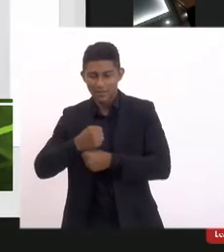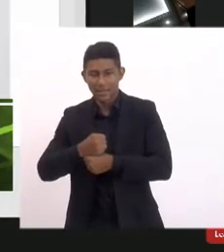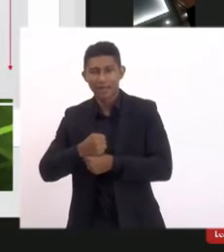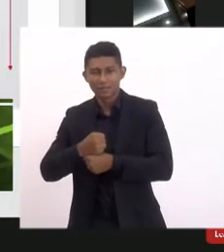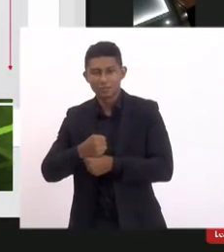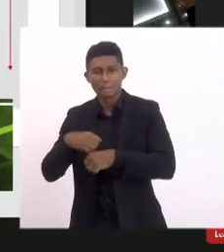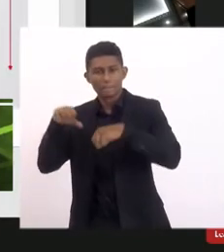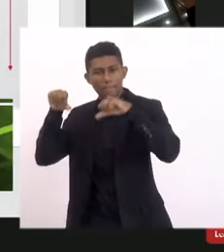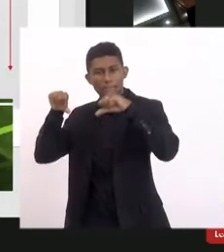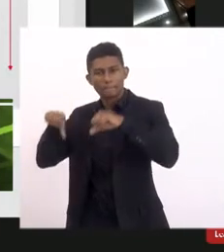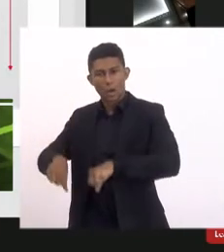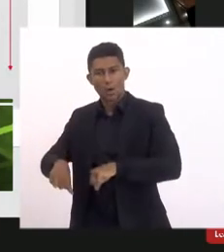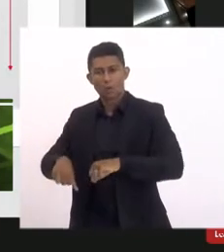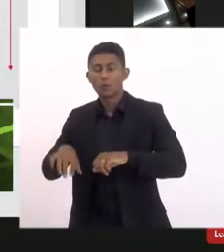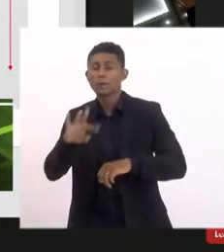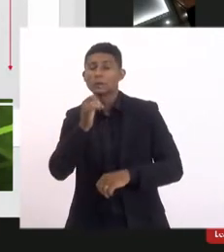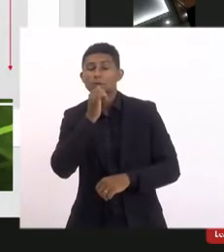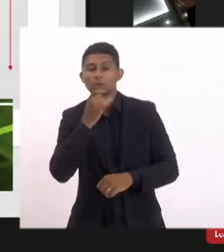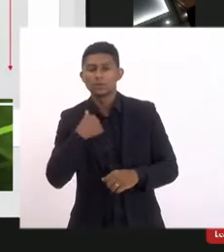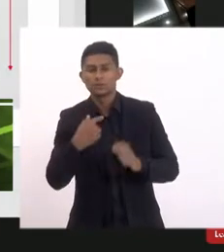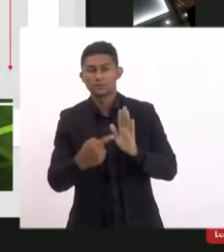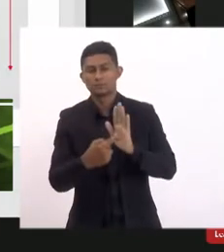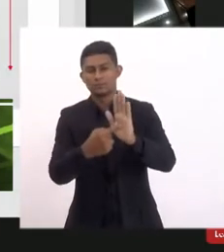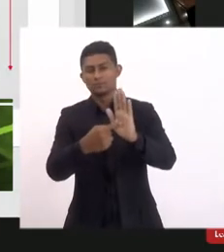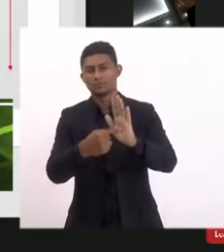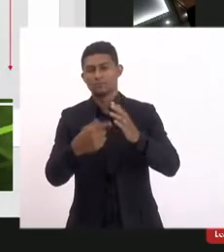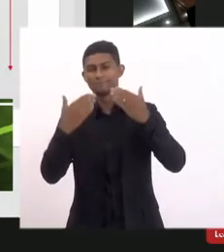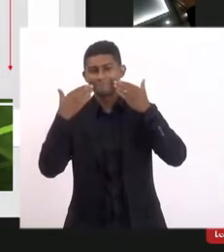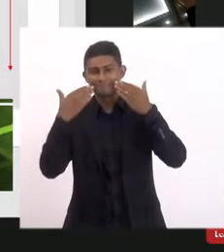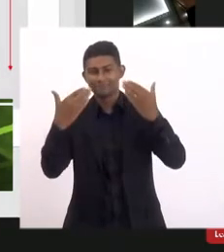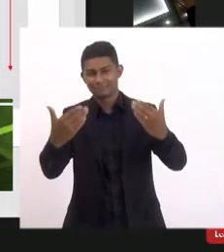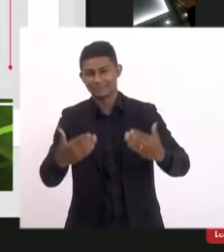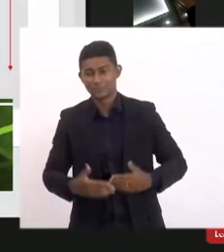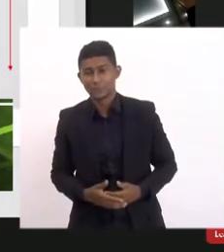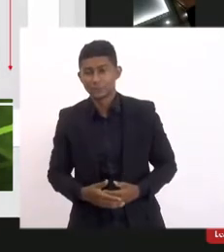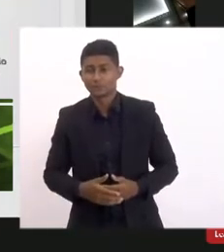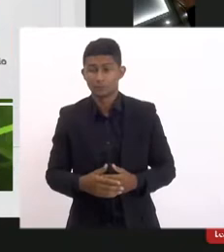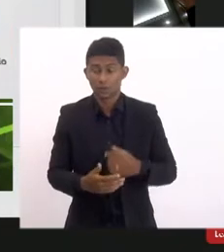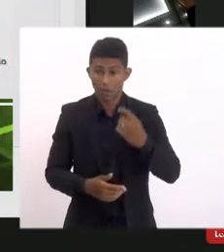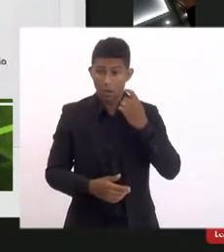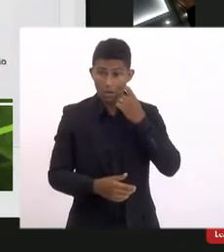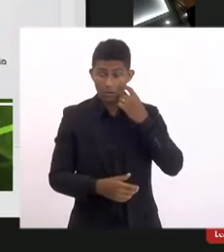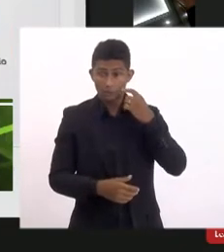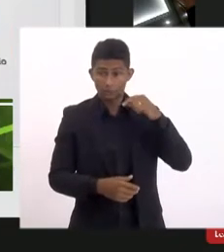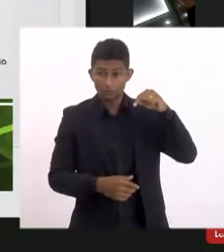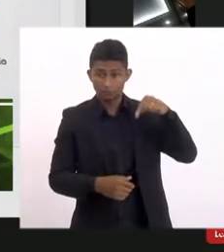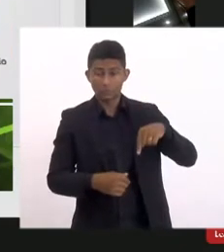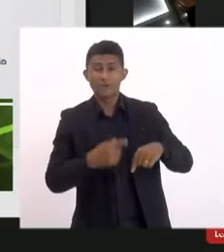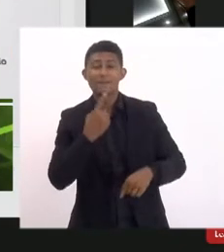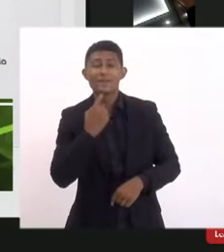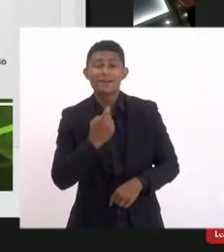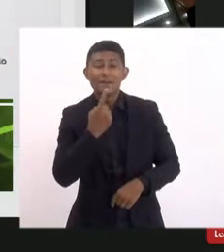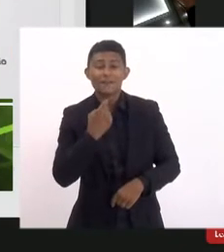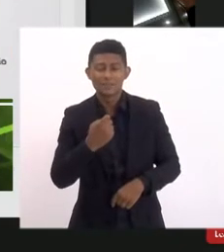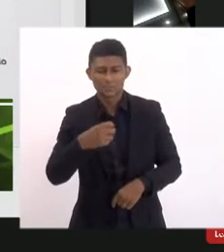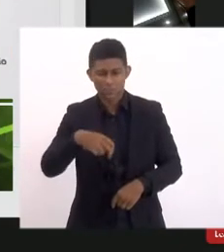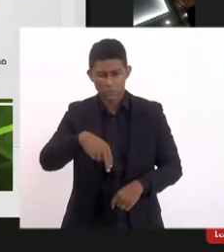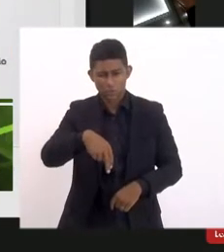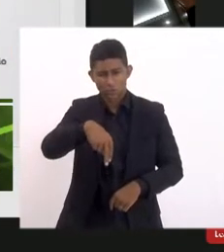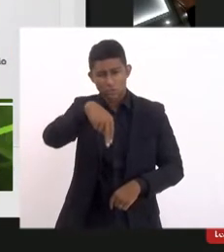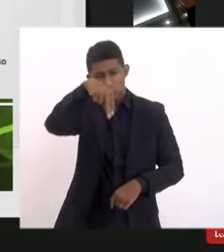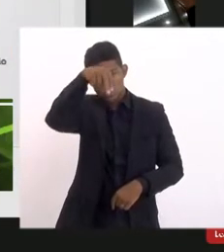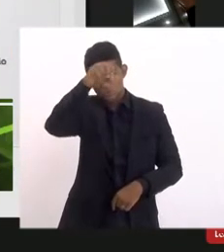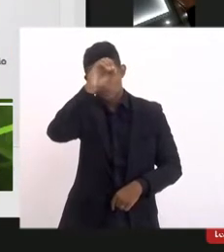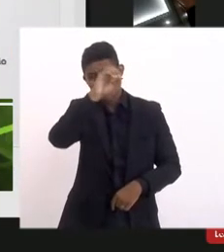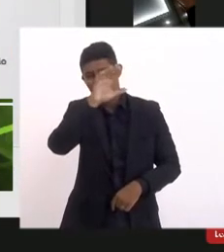por exemplo, vou mostrar aqui, ó. Aqui a gente vê em número absoluto, por exemplo, a região noroeste, que está aqui em vermelho, esse mapa maior